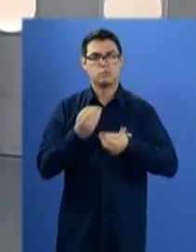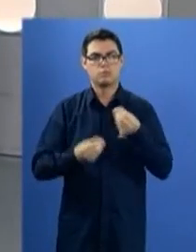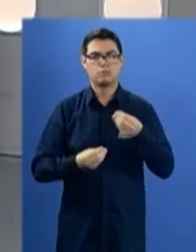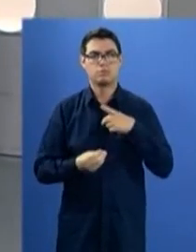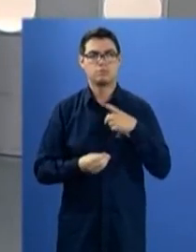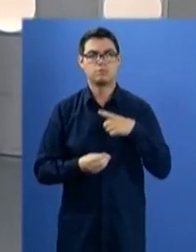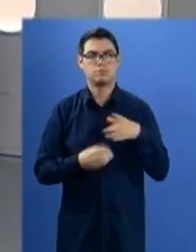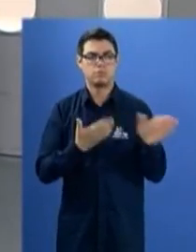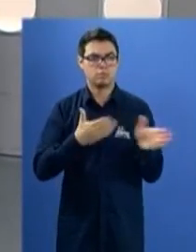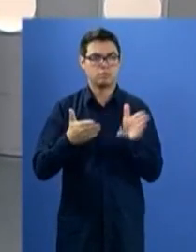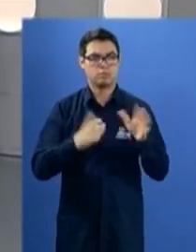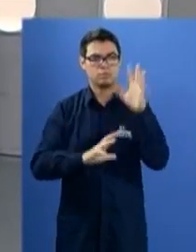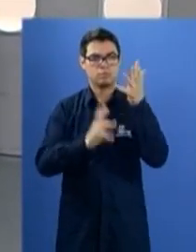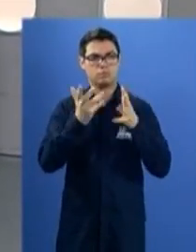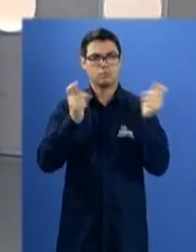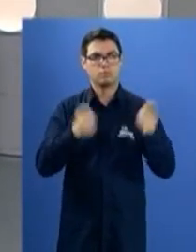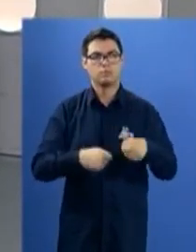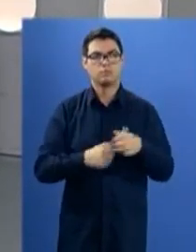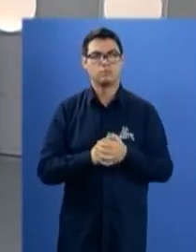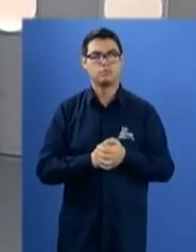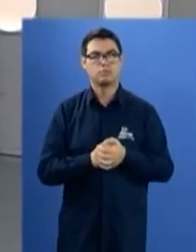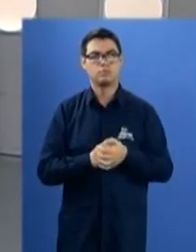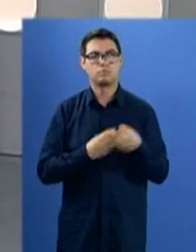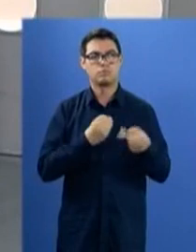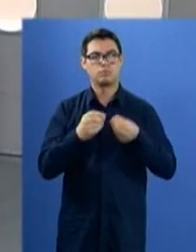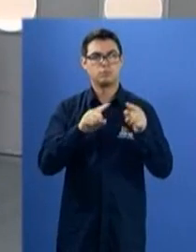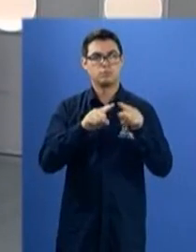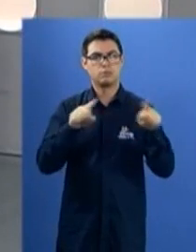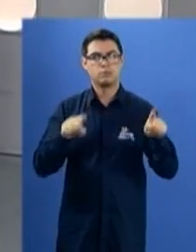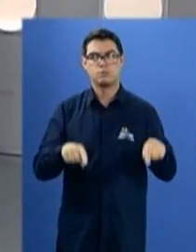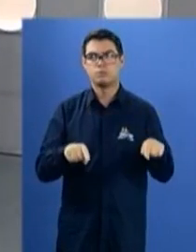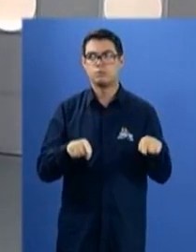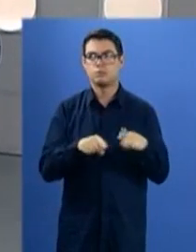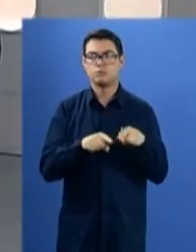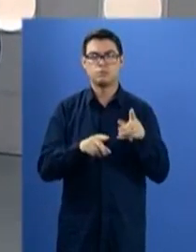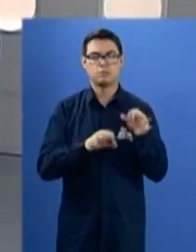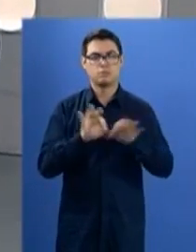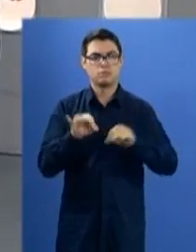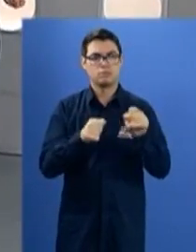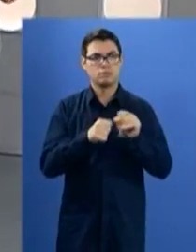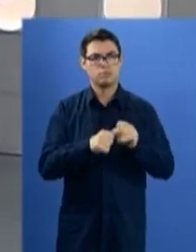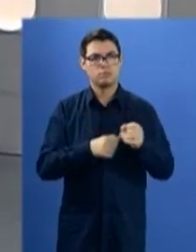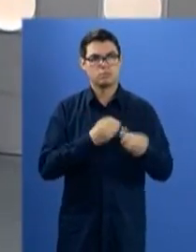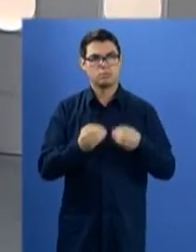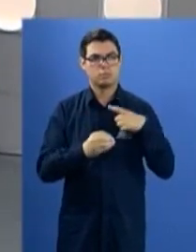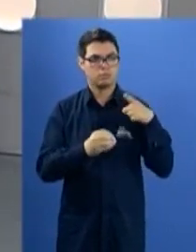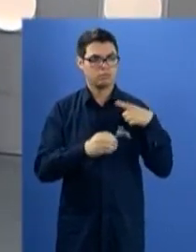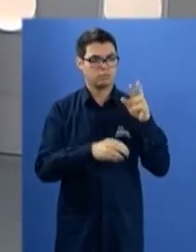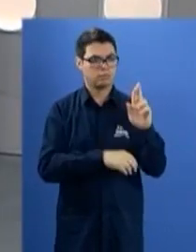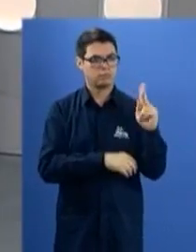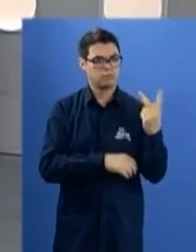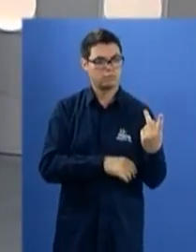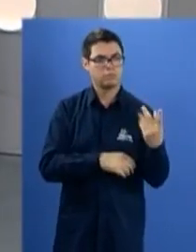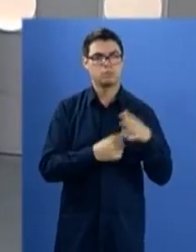produção aconteça. Como funções de suporte, nós podemos citar aí os recursos humanos,